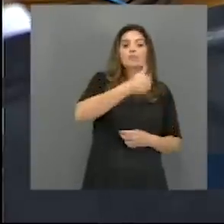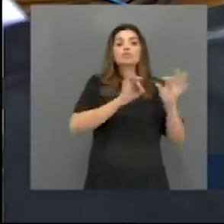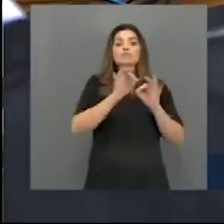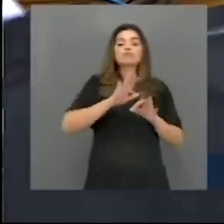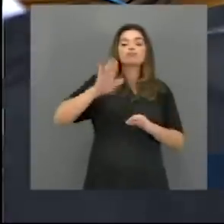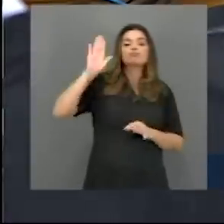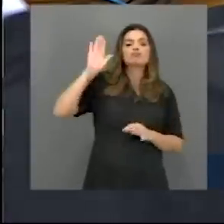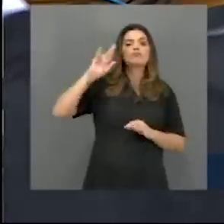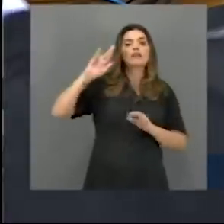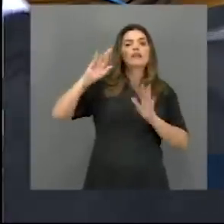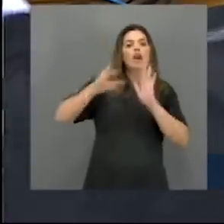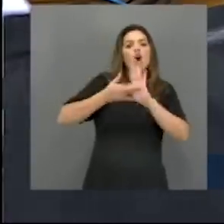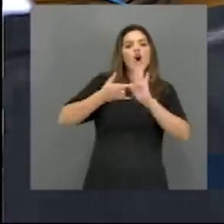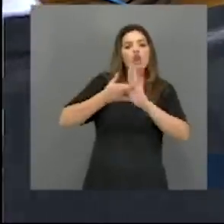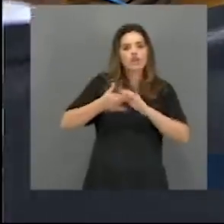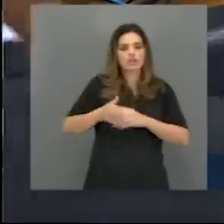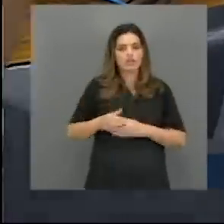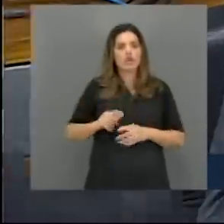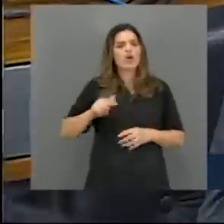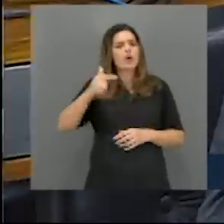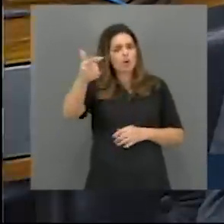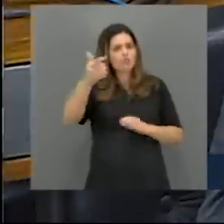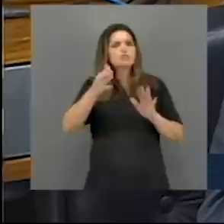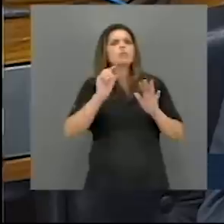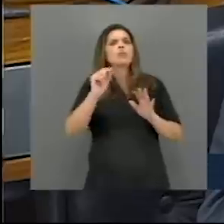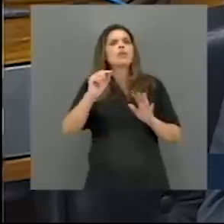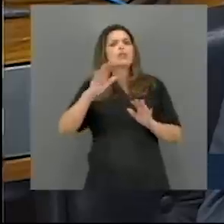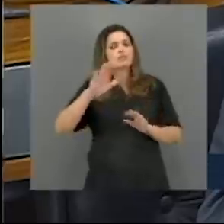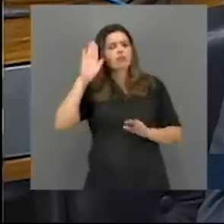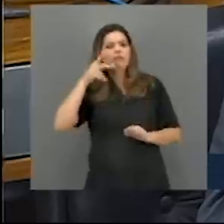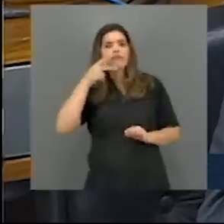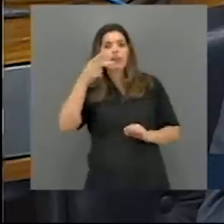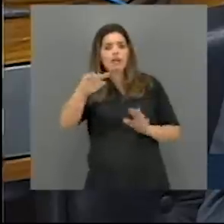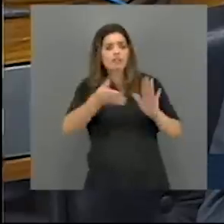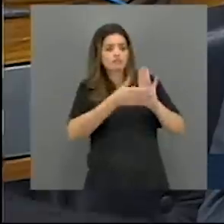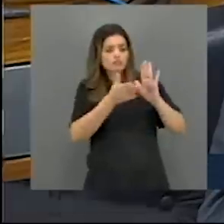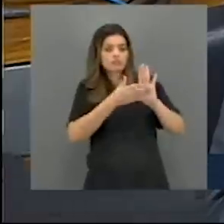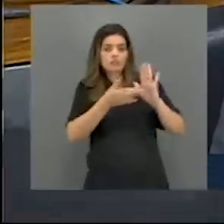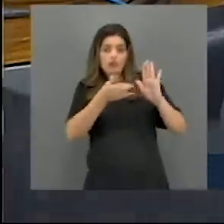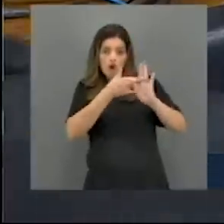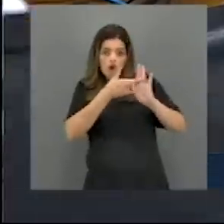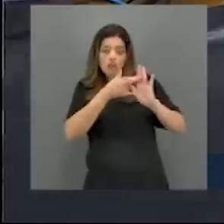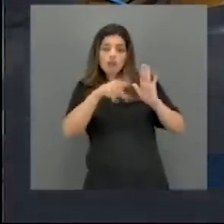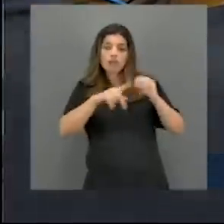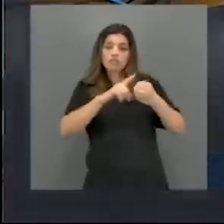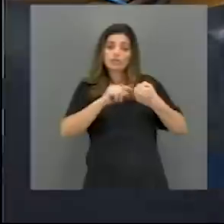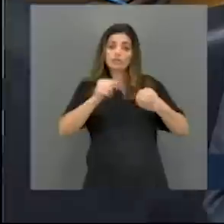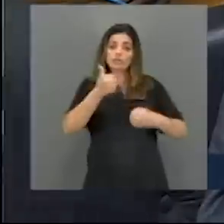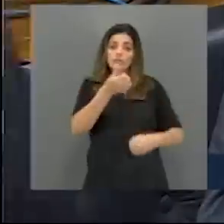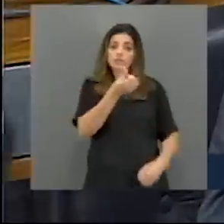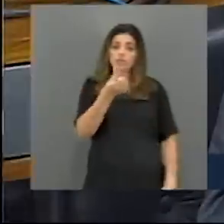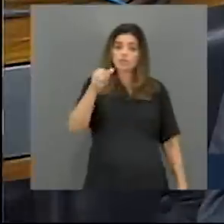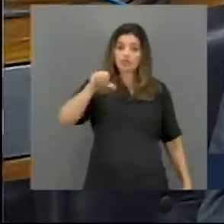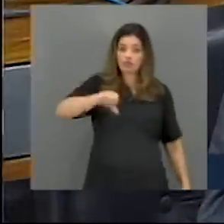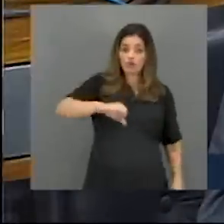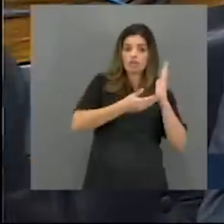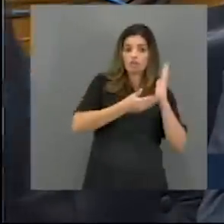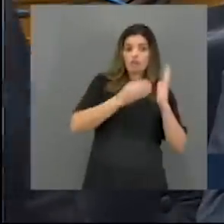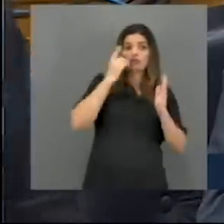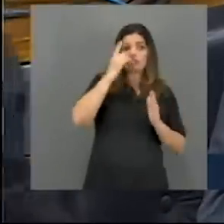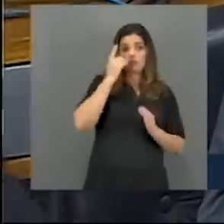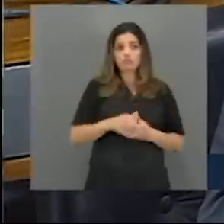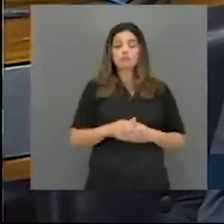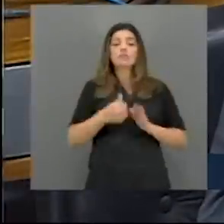questão de ordem. Outro exemplo de se dar a palavra tempestivamente ao deputado para formulação de questão de ordem está no artigo 169 do Regimento da Câmara dos Deputados,